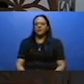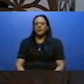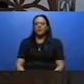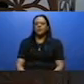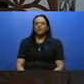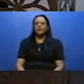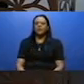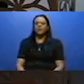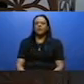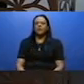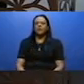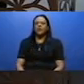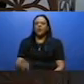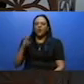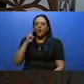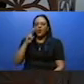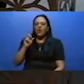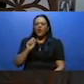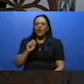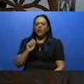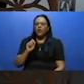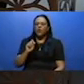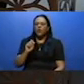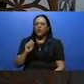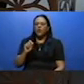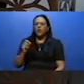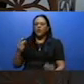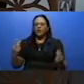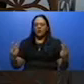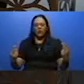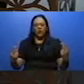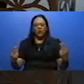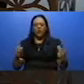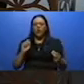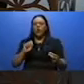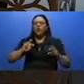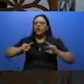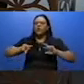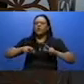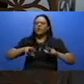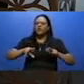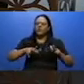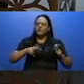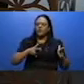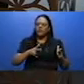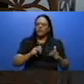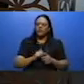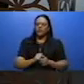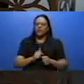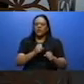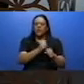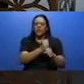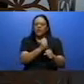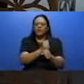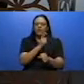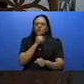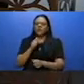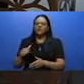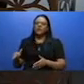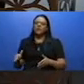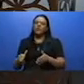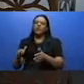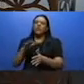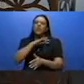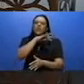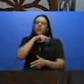comparação, observe semelhanças e diferenças nas construções, na utilização do rio, na aparência das pessoas e dos animais, e